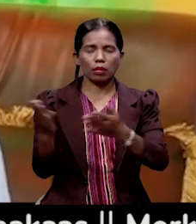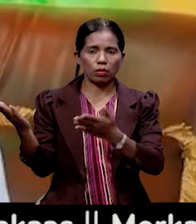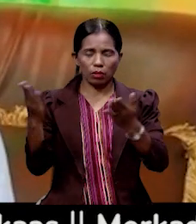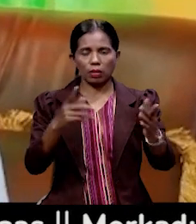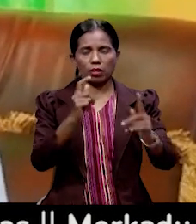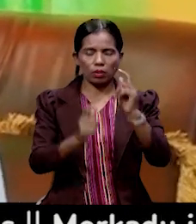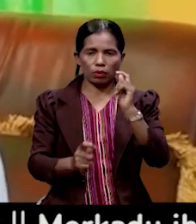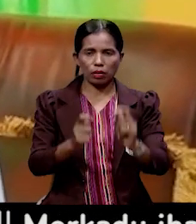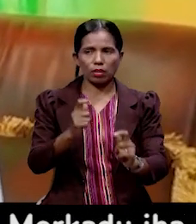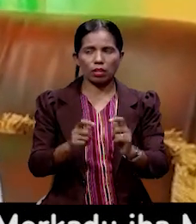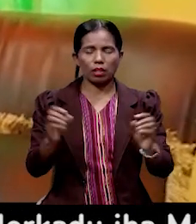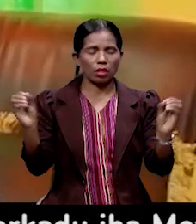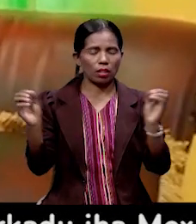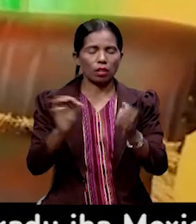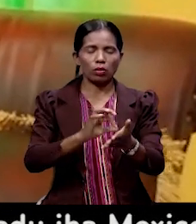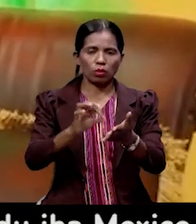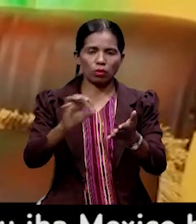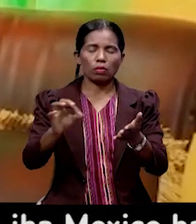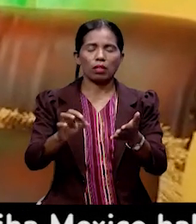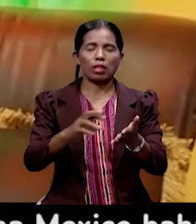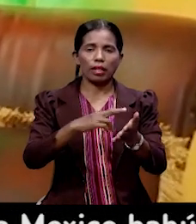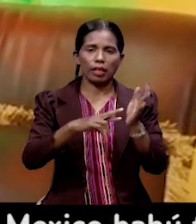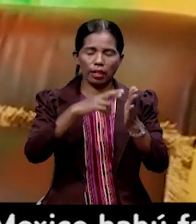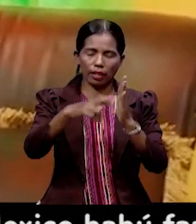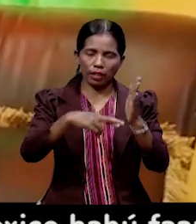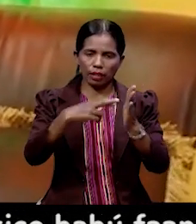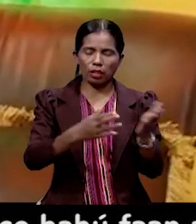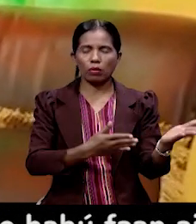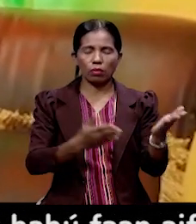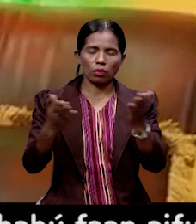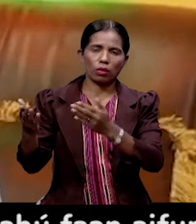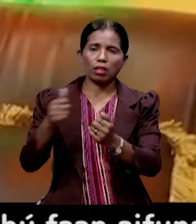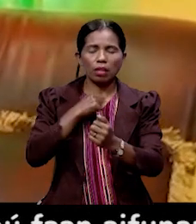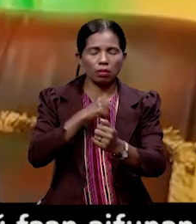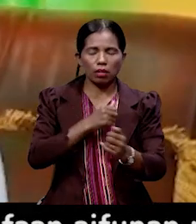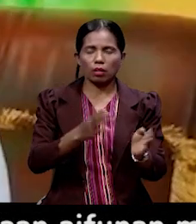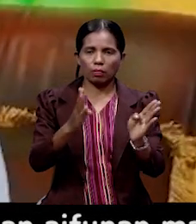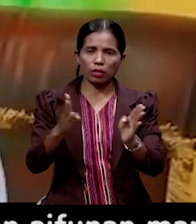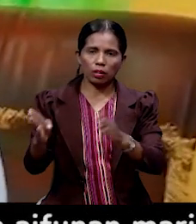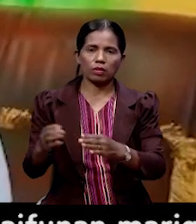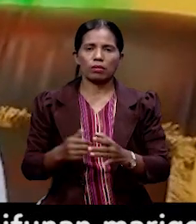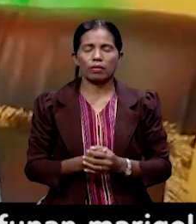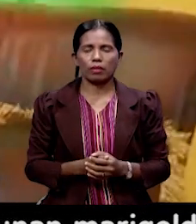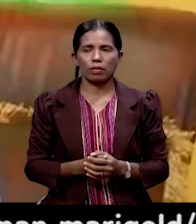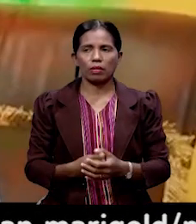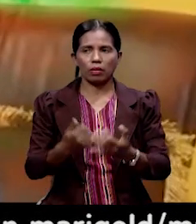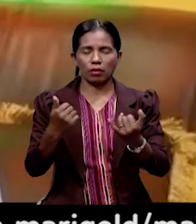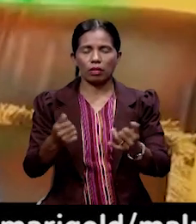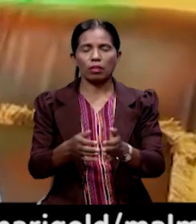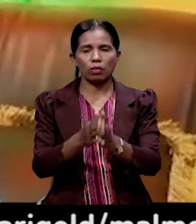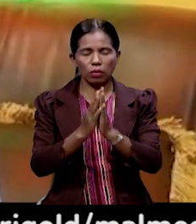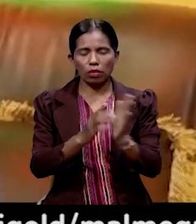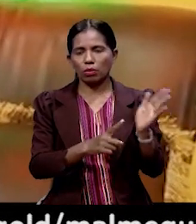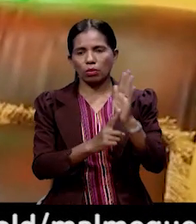argidu la prensi liu elementu ne beke atu kondena argidu ia prosesu ne lara hoi dene maka defesa solicita ba